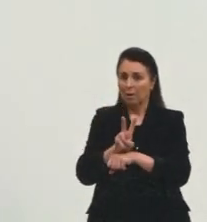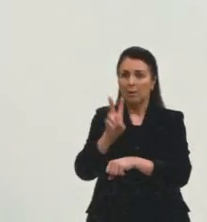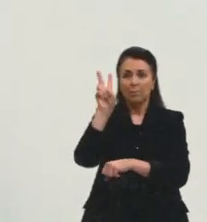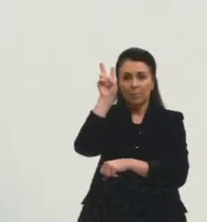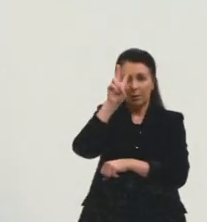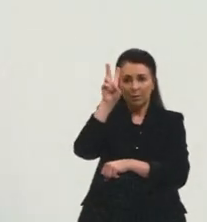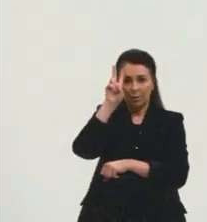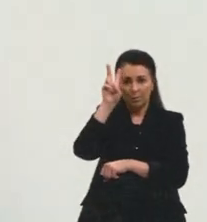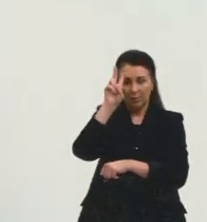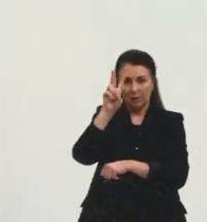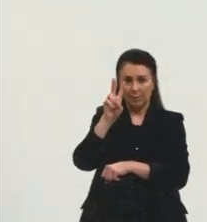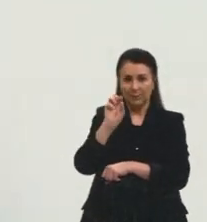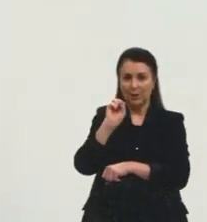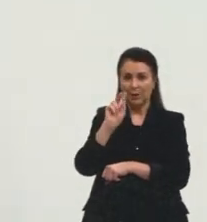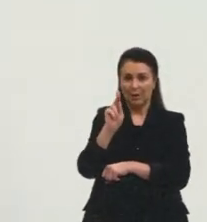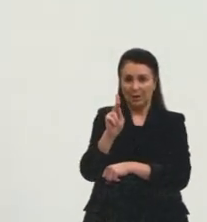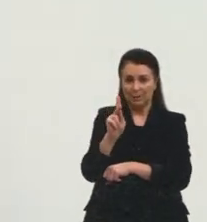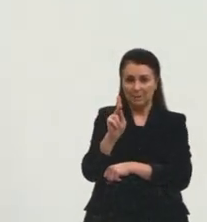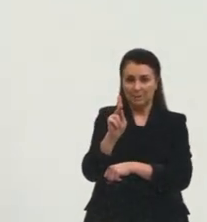lembrar ok